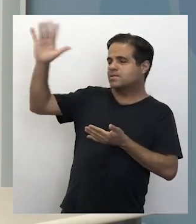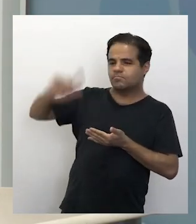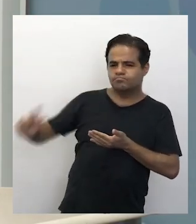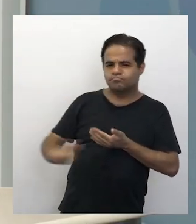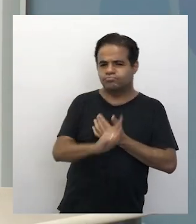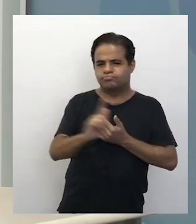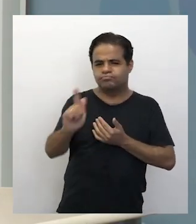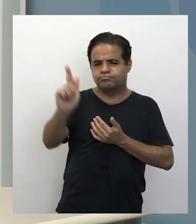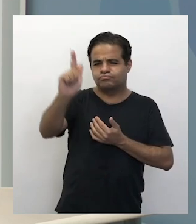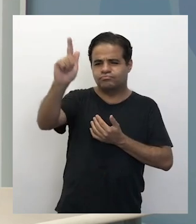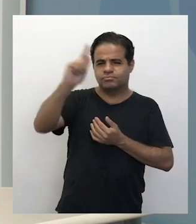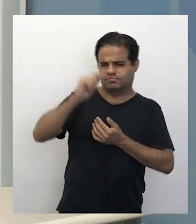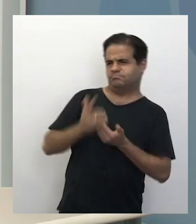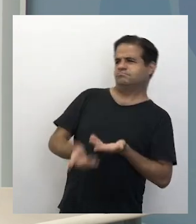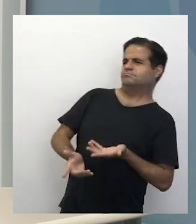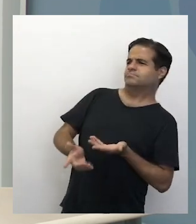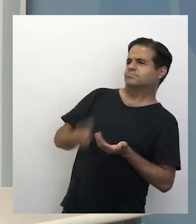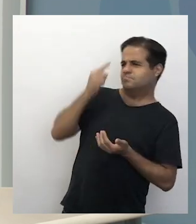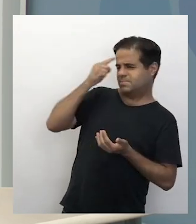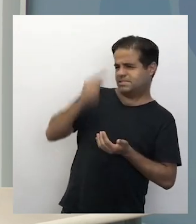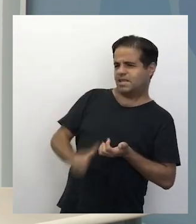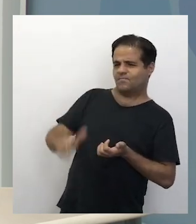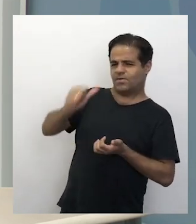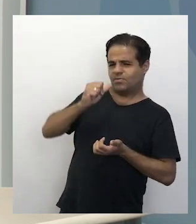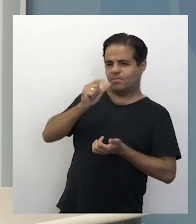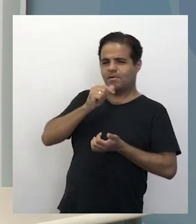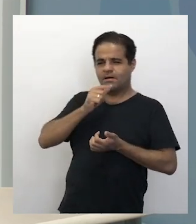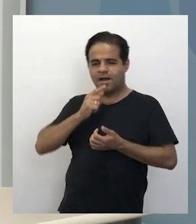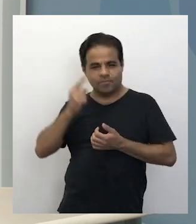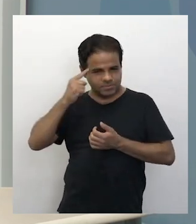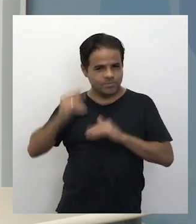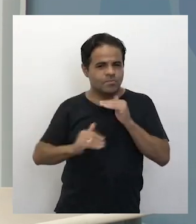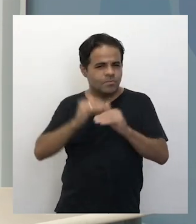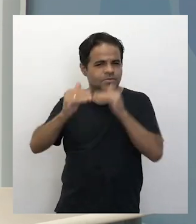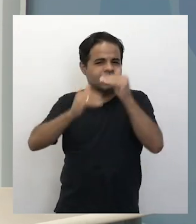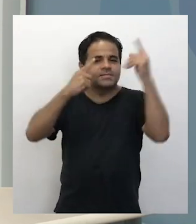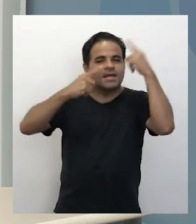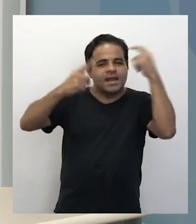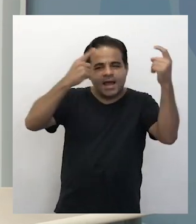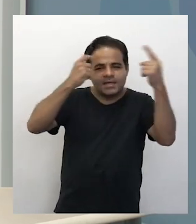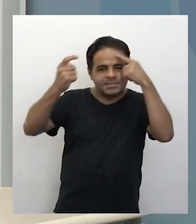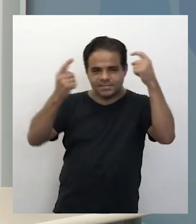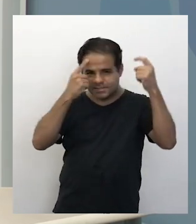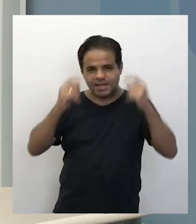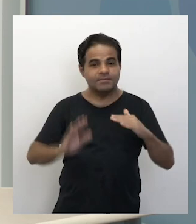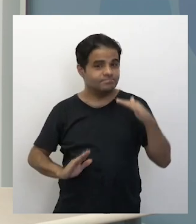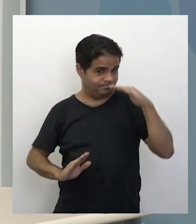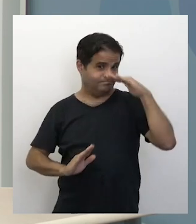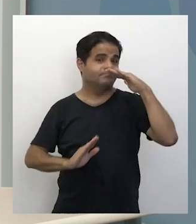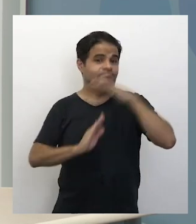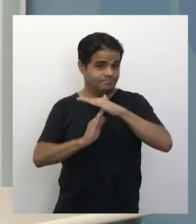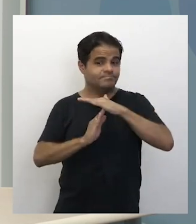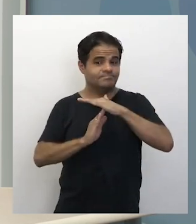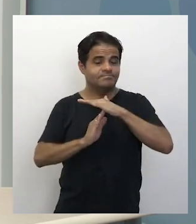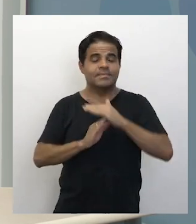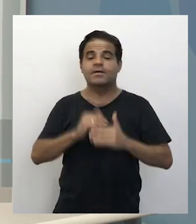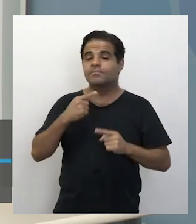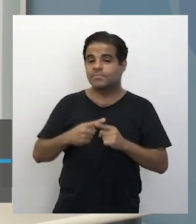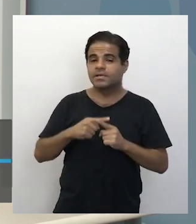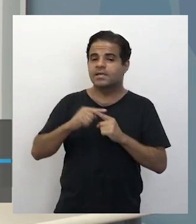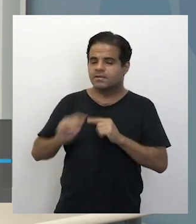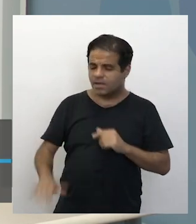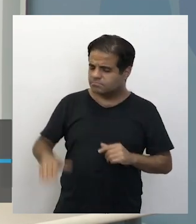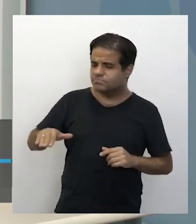foguete, professor. Eu falei, nossa, agora ele vai tomar água. Olha como o meu processo de criação, ele está limitado. Porque conforme a gente